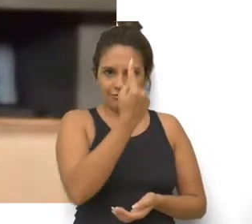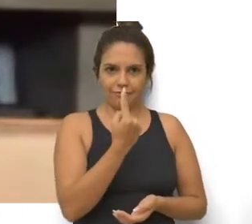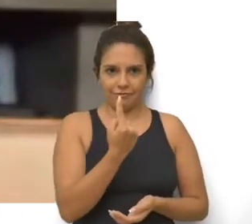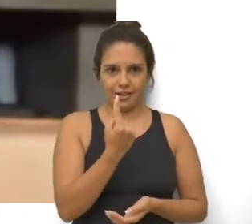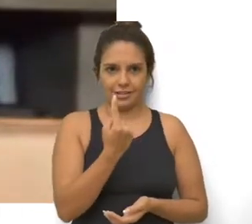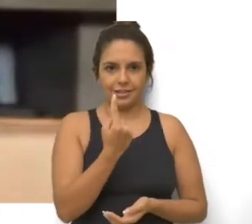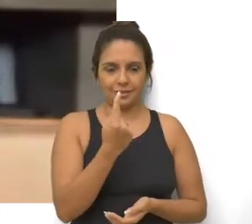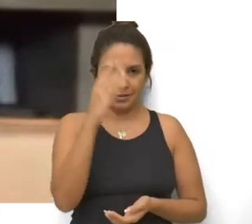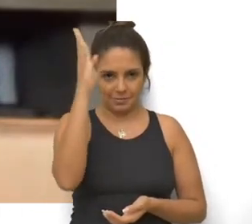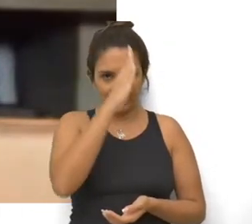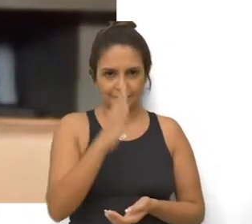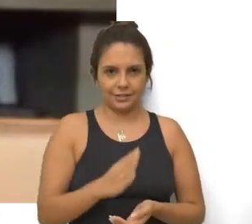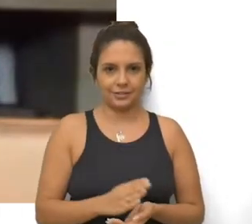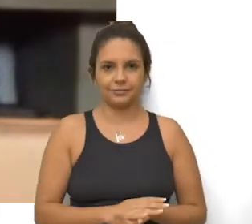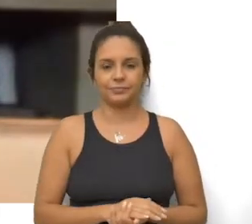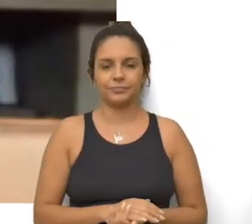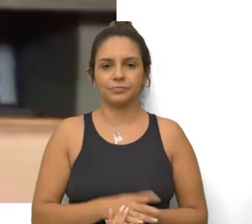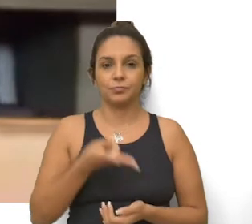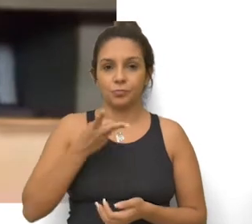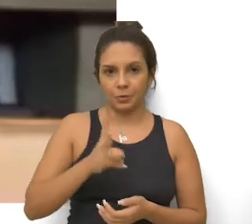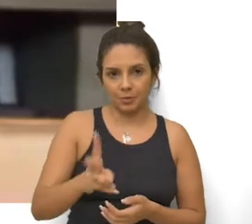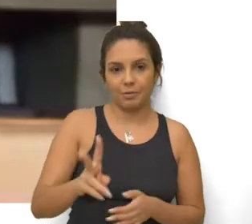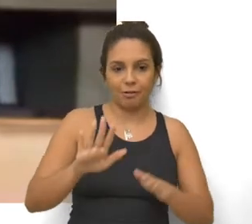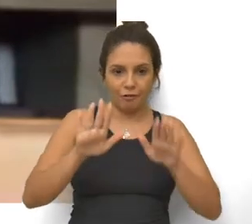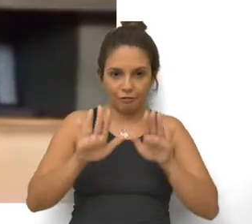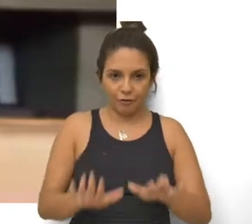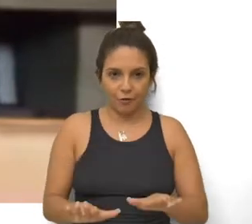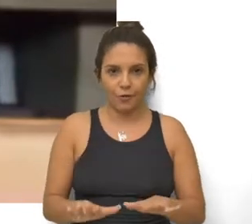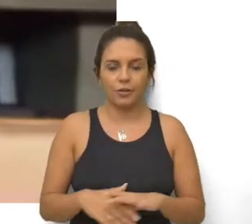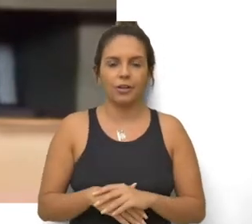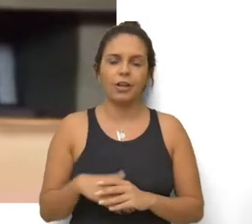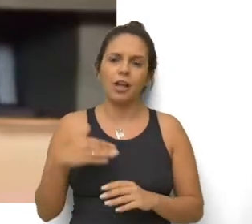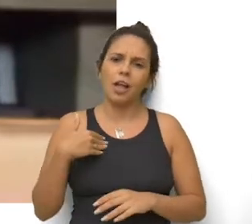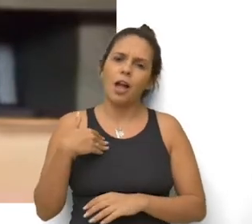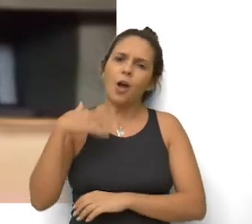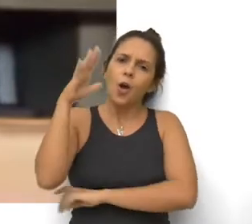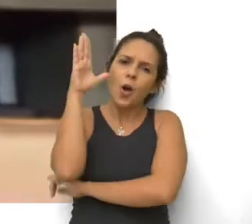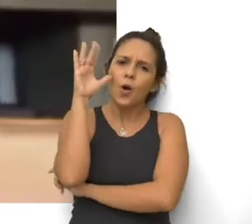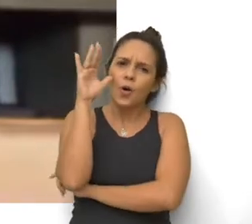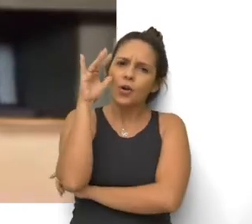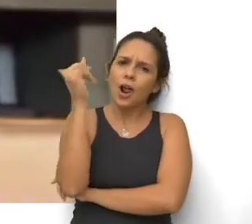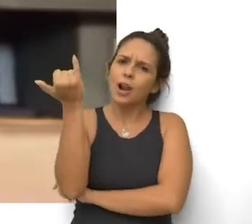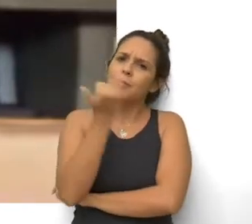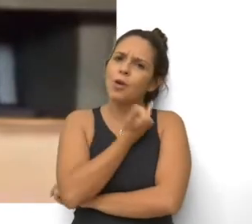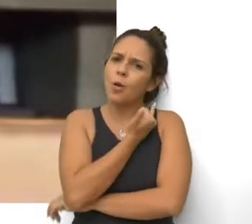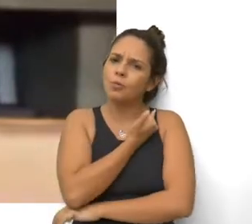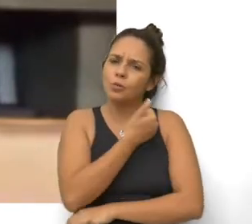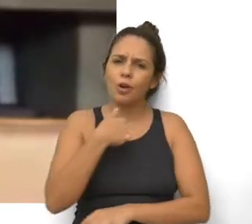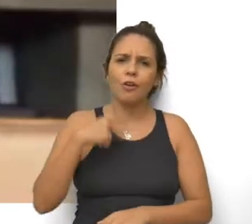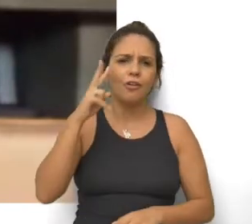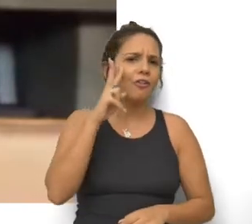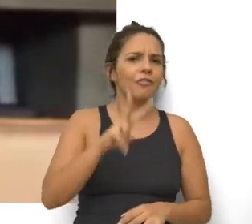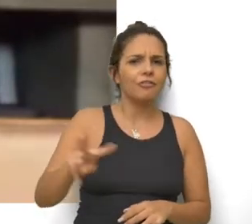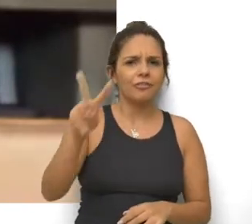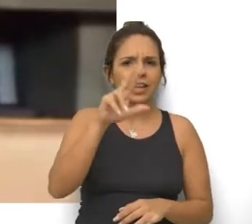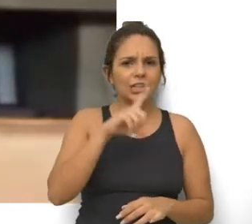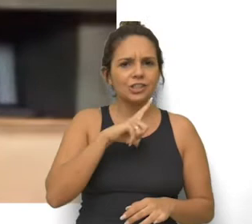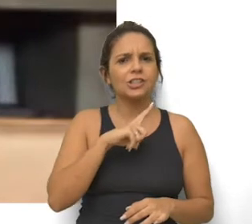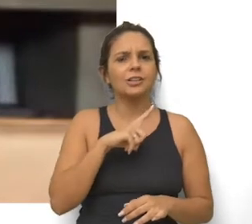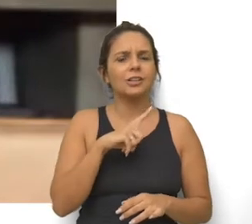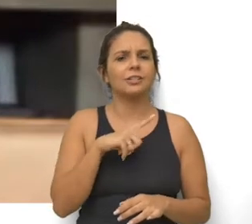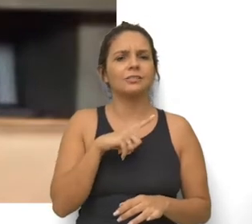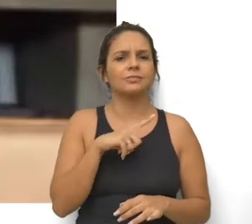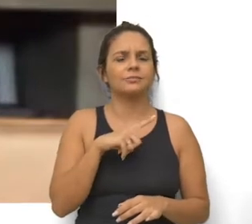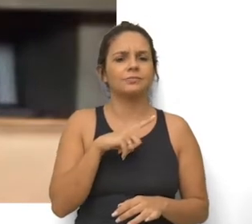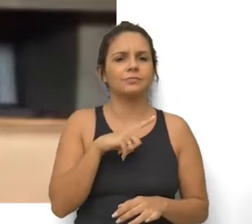para o Brasil, a permanência dela aqui, e eu comecei a ver que eu tinha